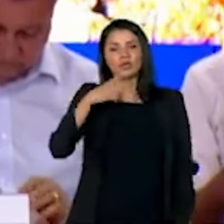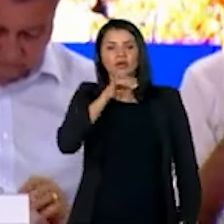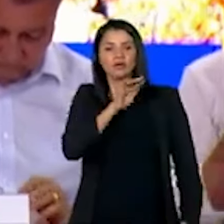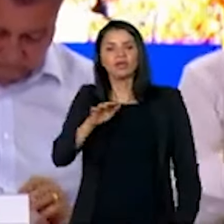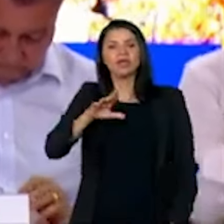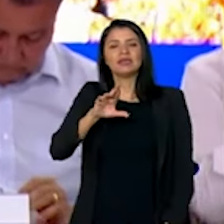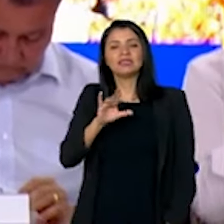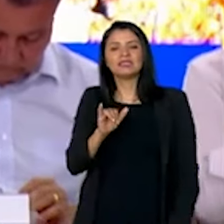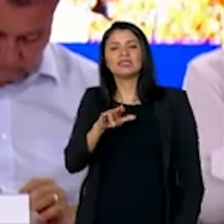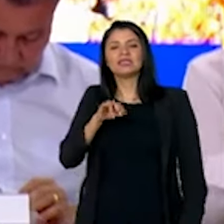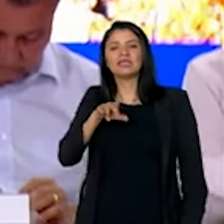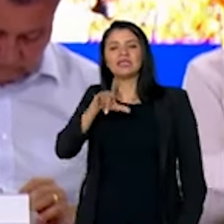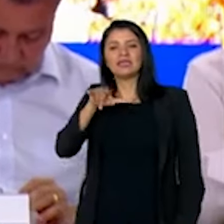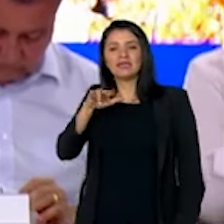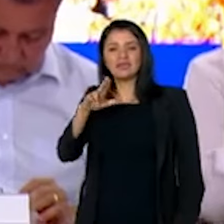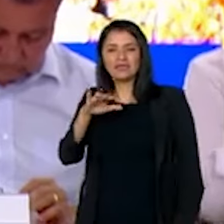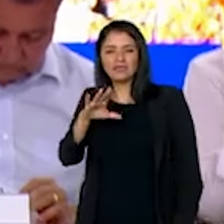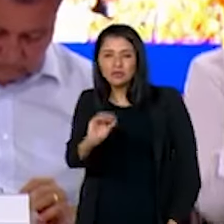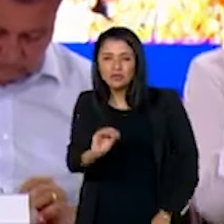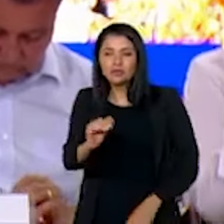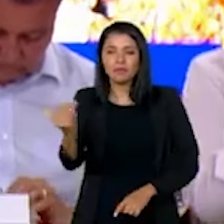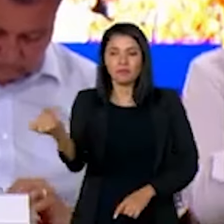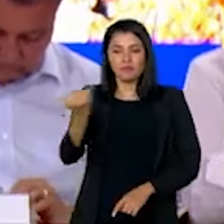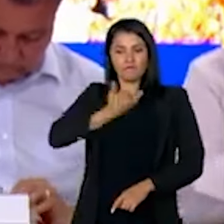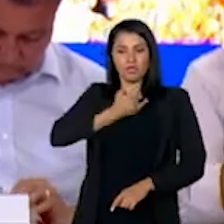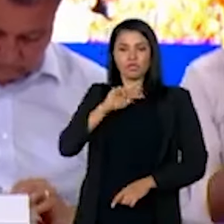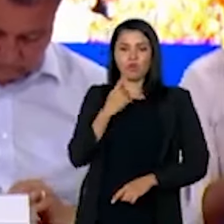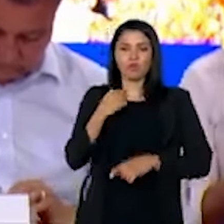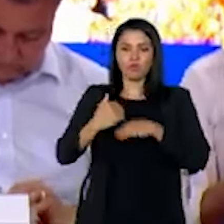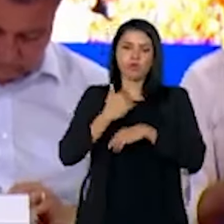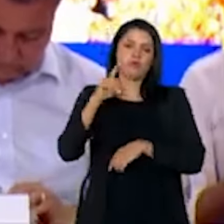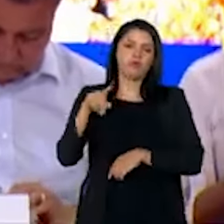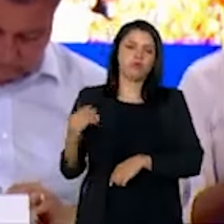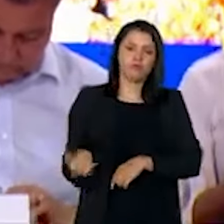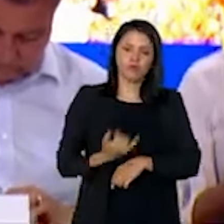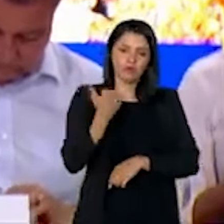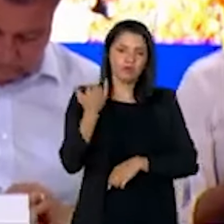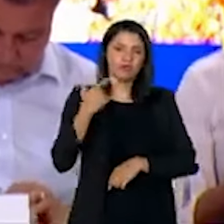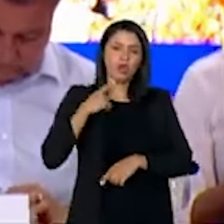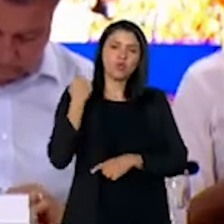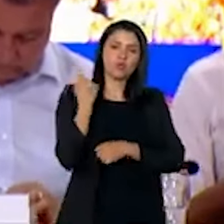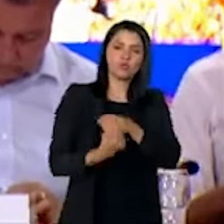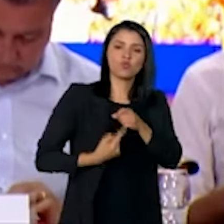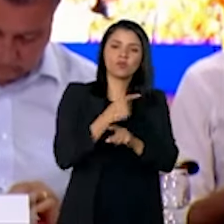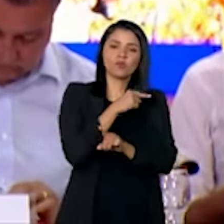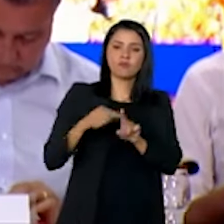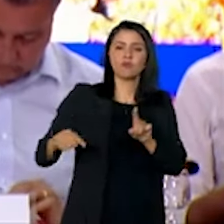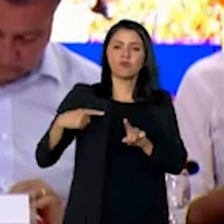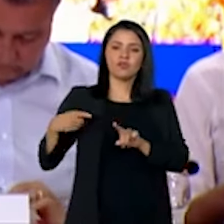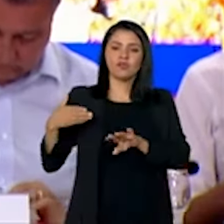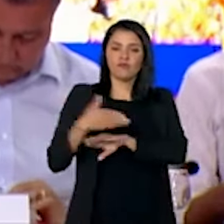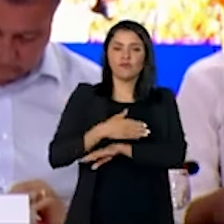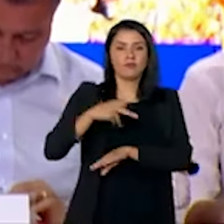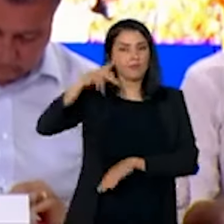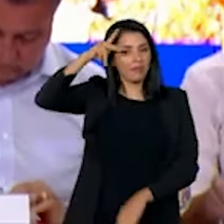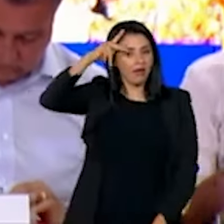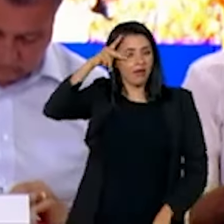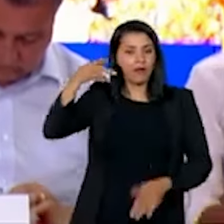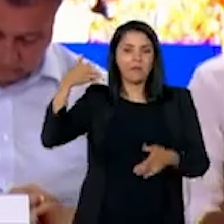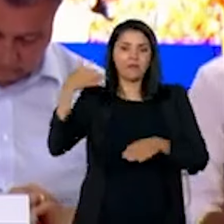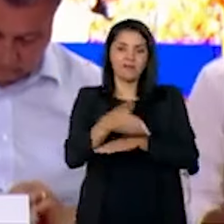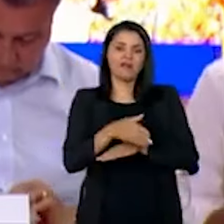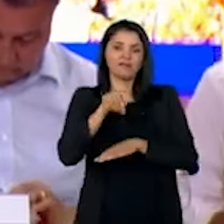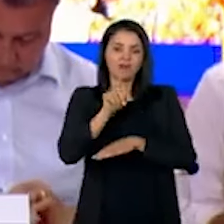Finélio Campos, que me passa um recado aqui que é importante, senador. Eu passei 1 ano e meio querendo vir a Parintins